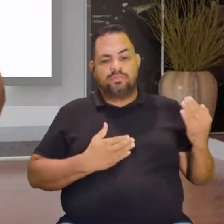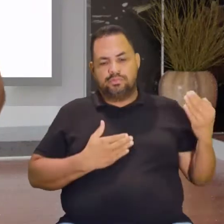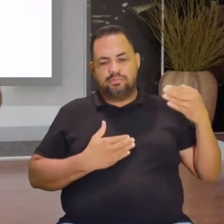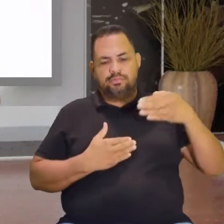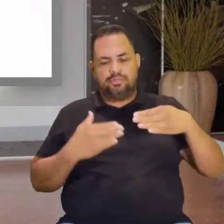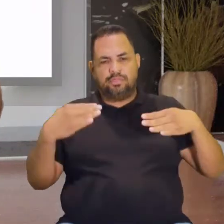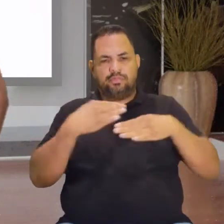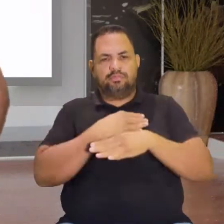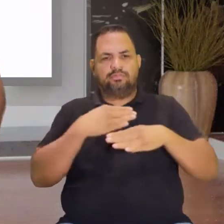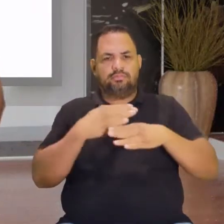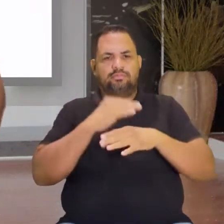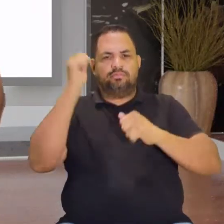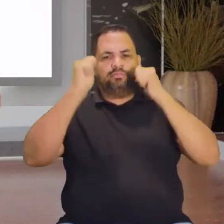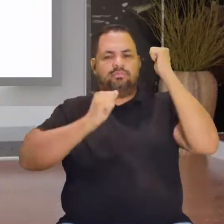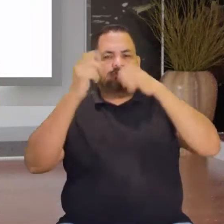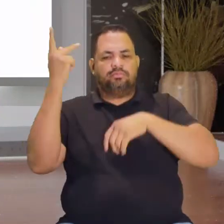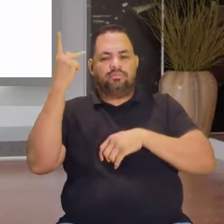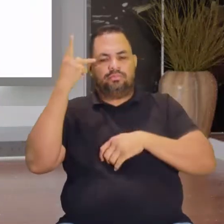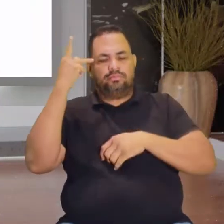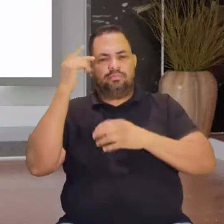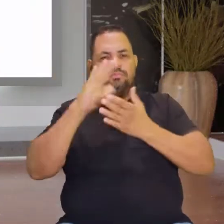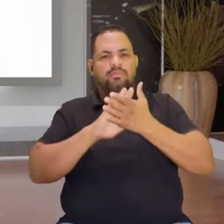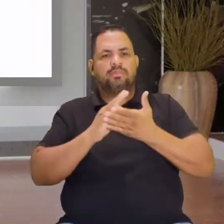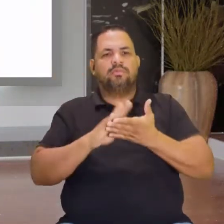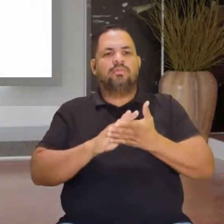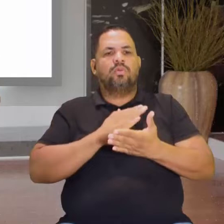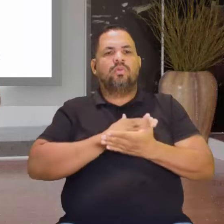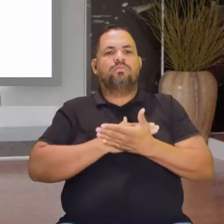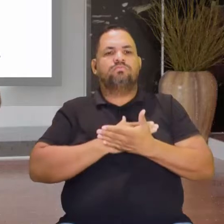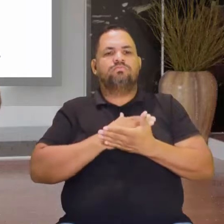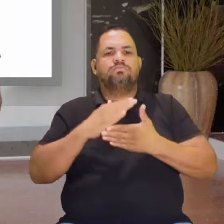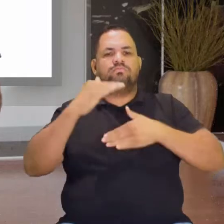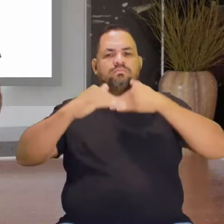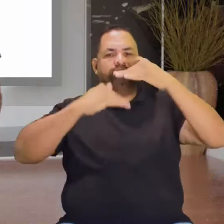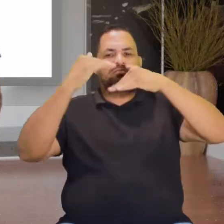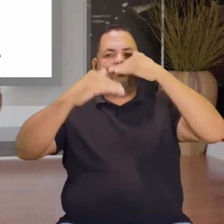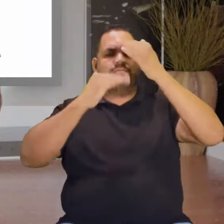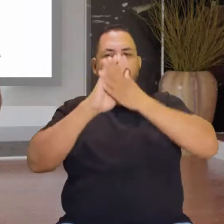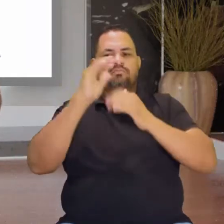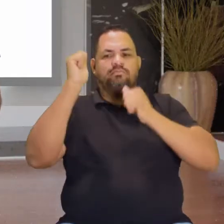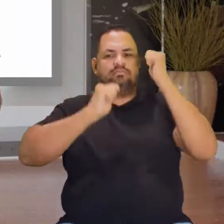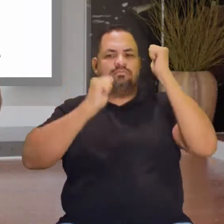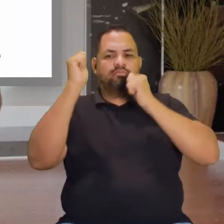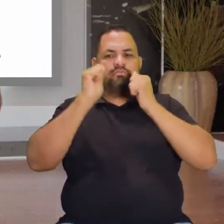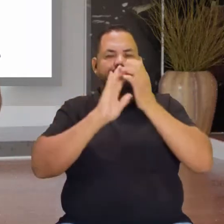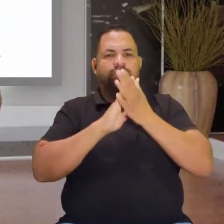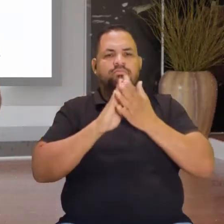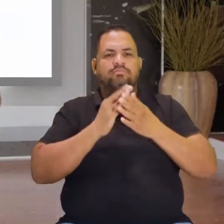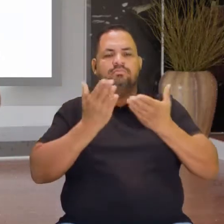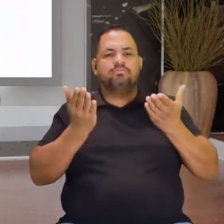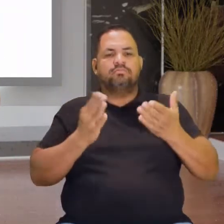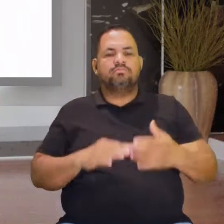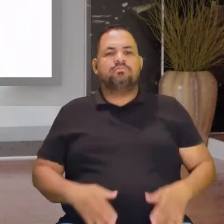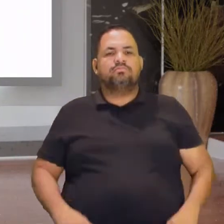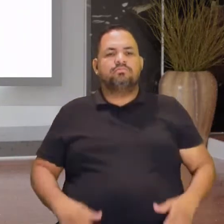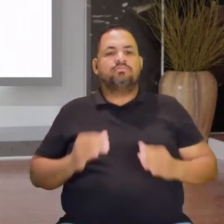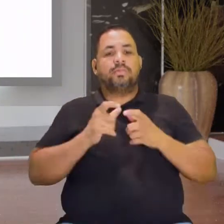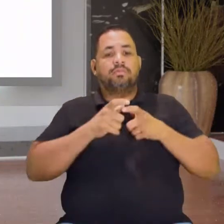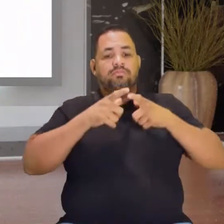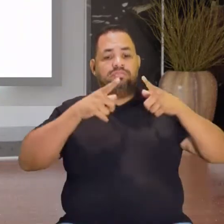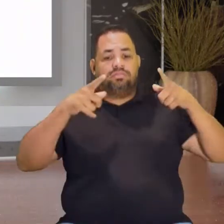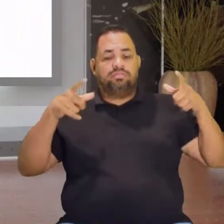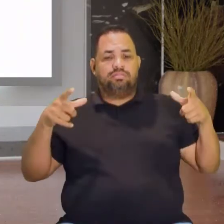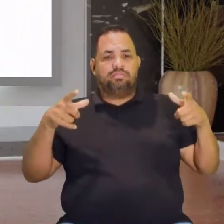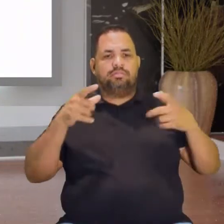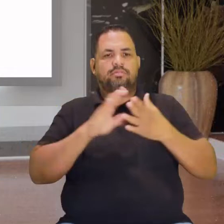com o aumento da indústria. São Paulo, né, começou a desenvolver muita indústria, né, abrir muitas fábricas e aumentou mais